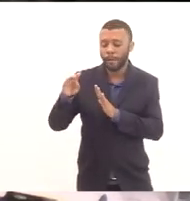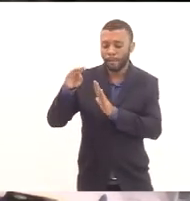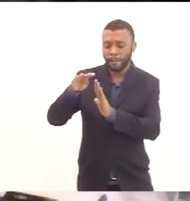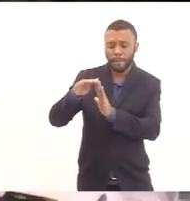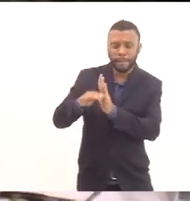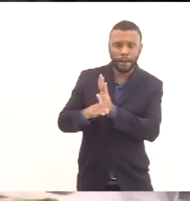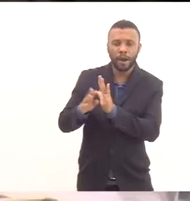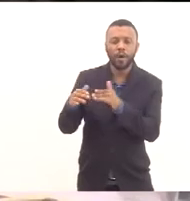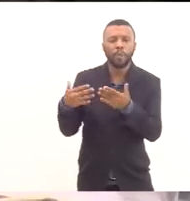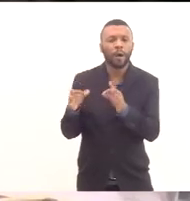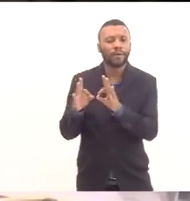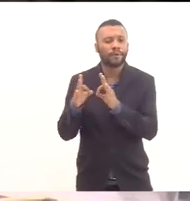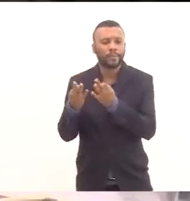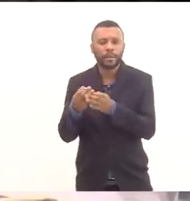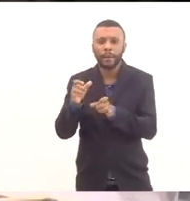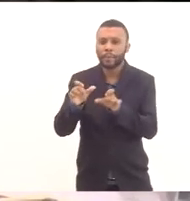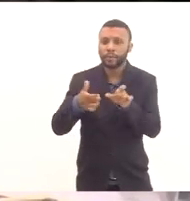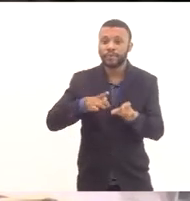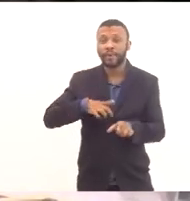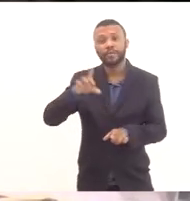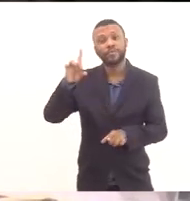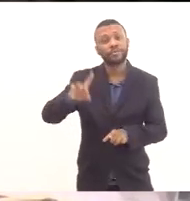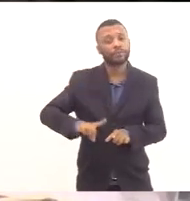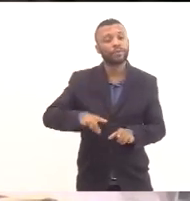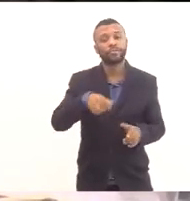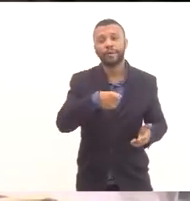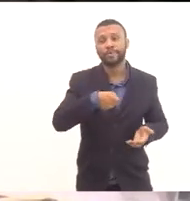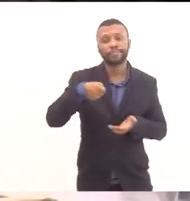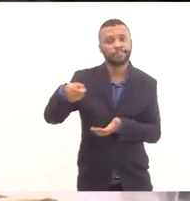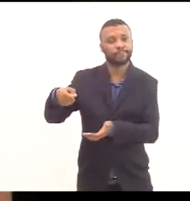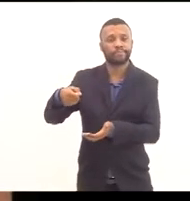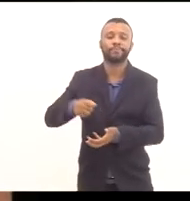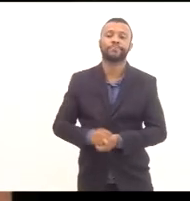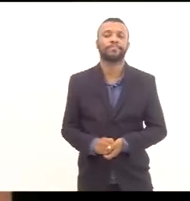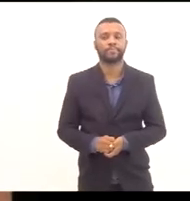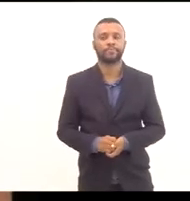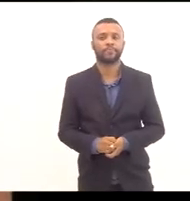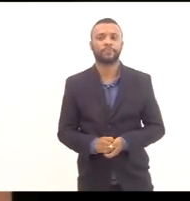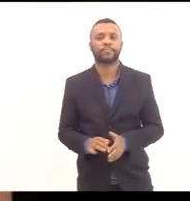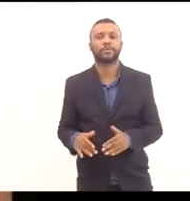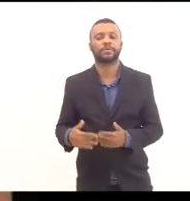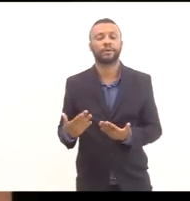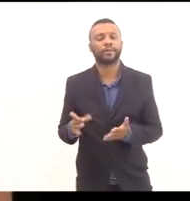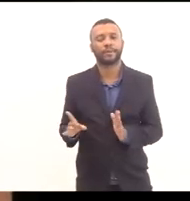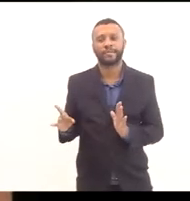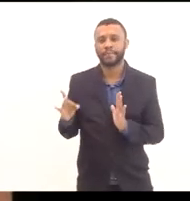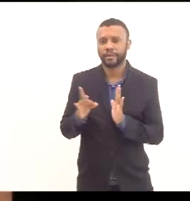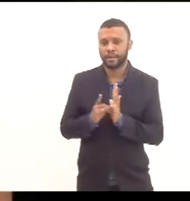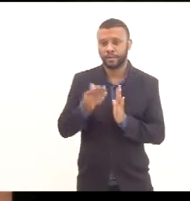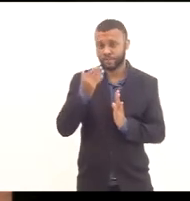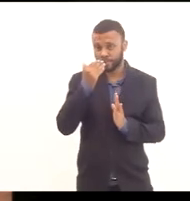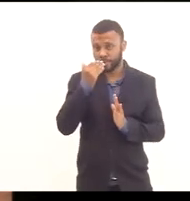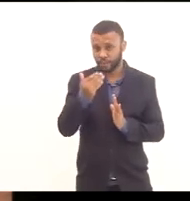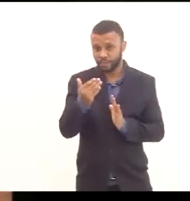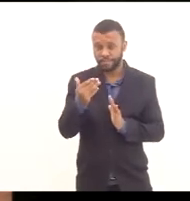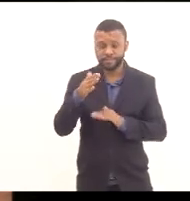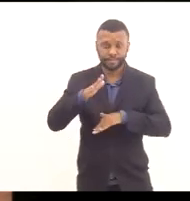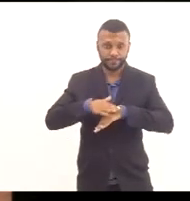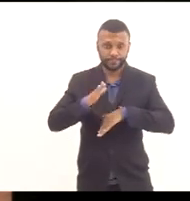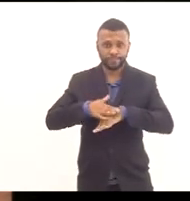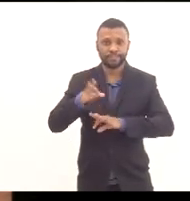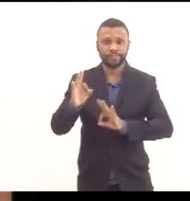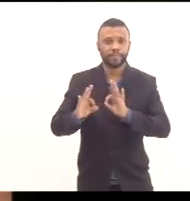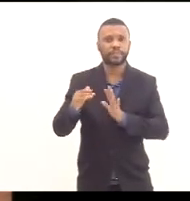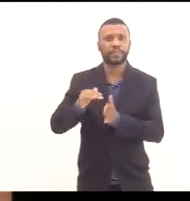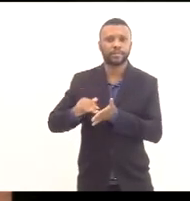porventura fizessem direito a receber essas cestas não na realidade eles fôrma solicitação feita pelo então